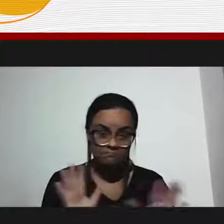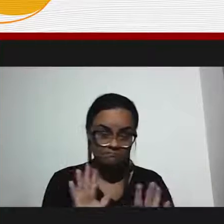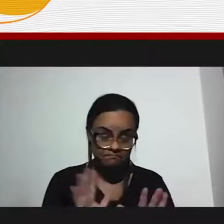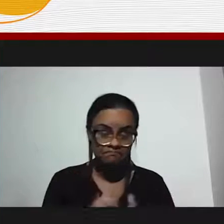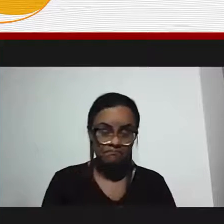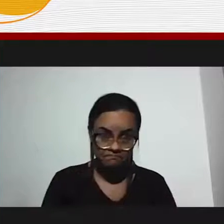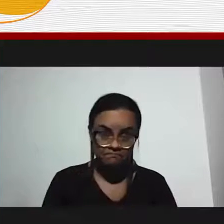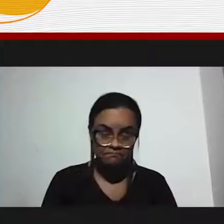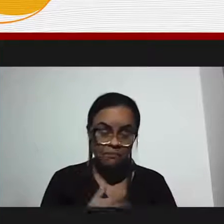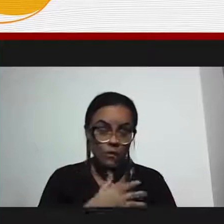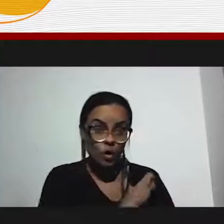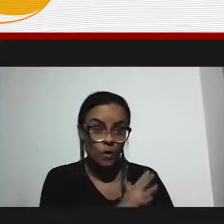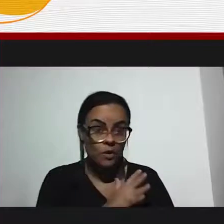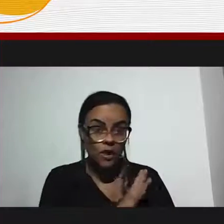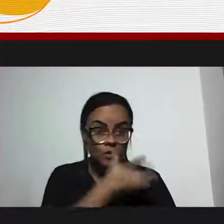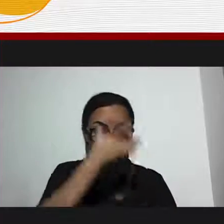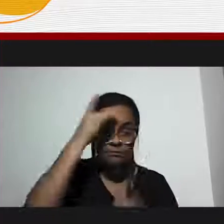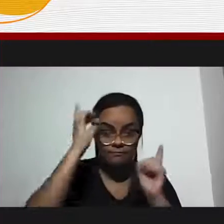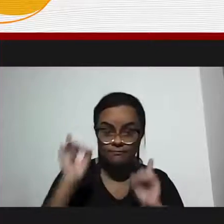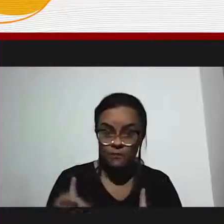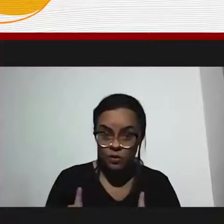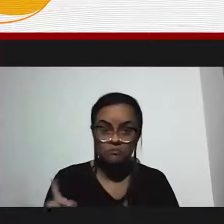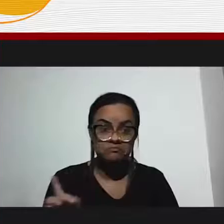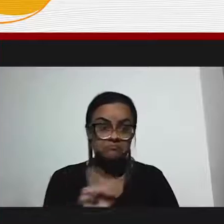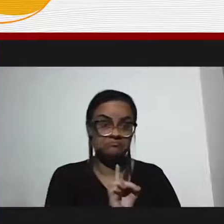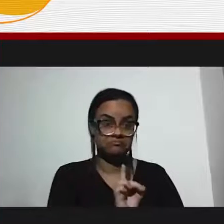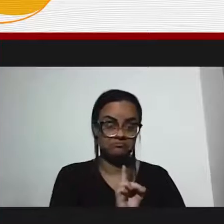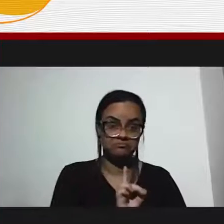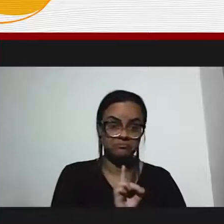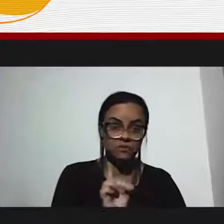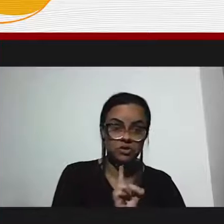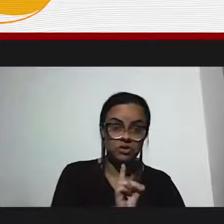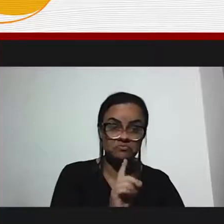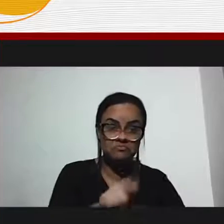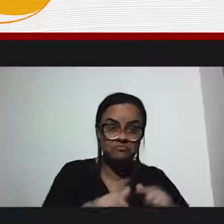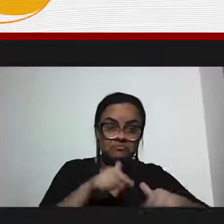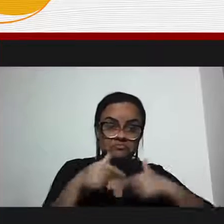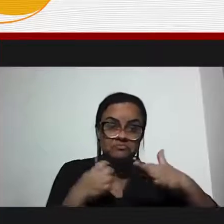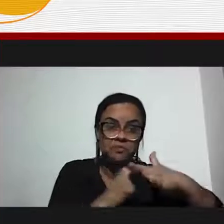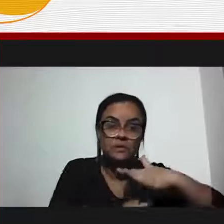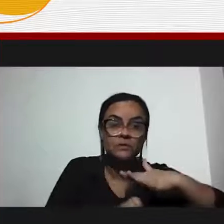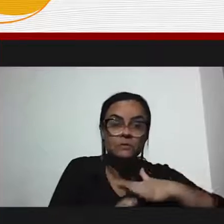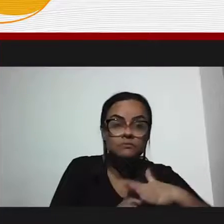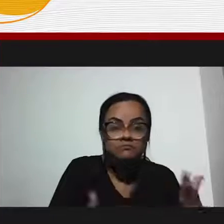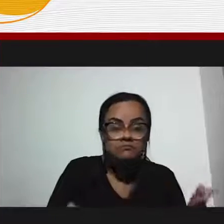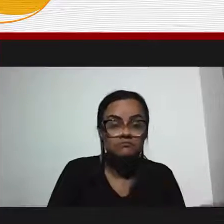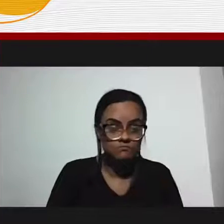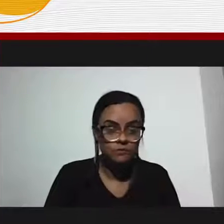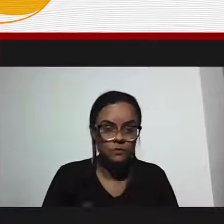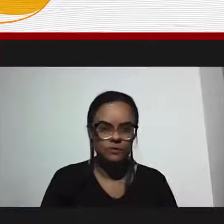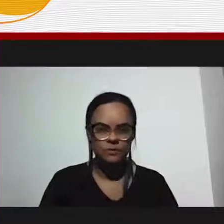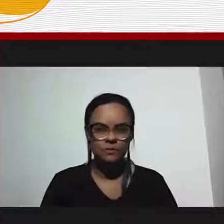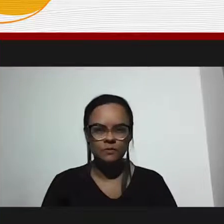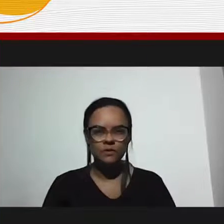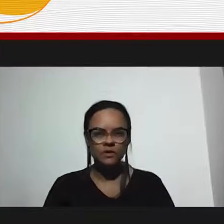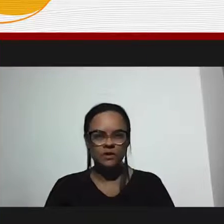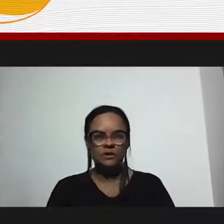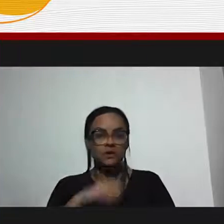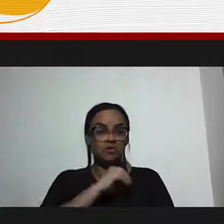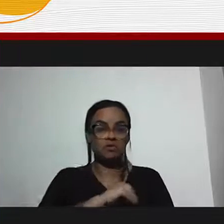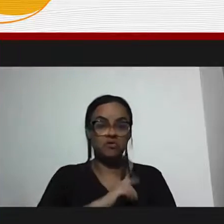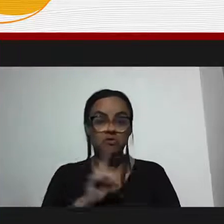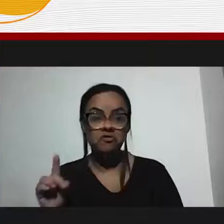é uma discriminação com a pessoa com deficiência, porque eles não querem a pessoa com deficiência dentro da empresa. Então, não, toma salário aqui, fica lá,